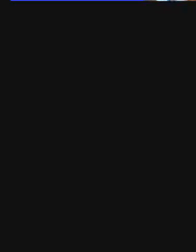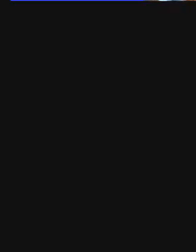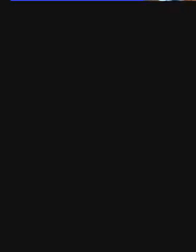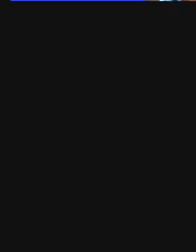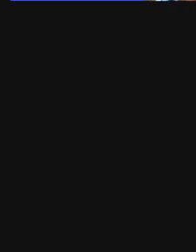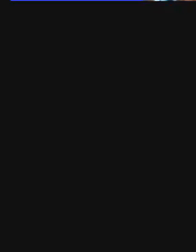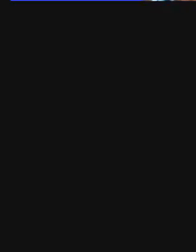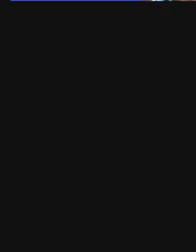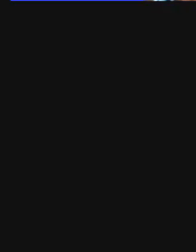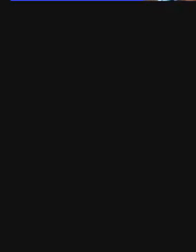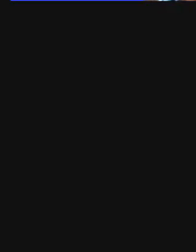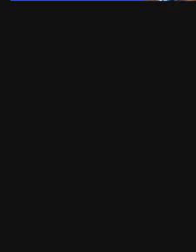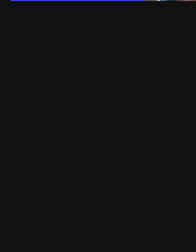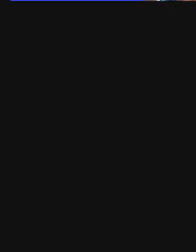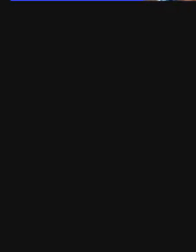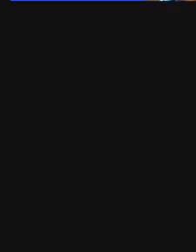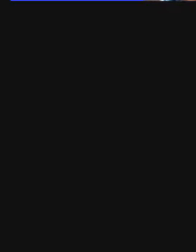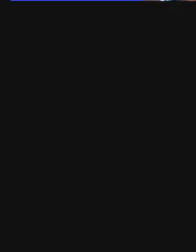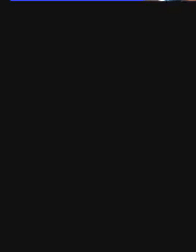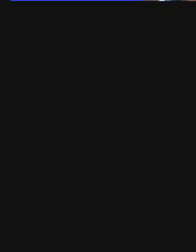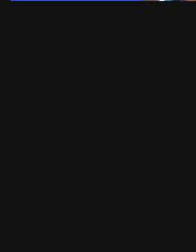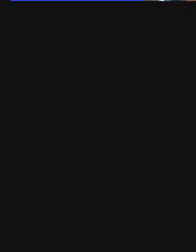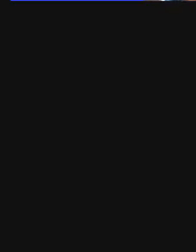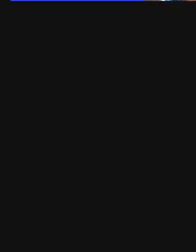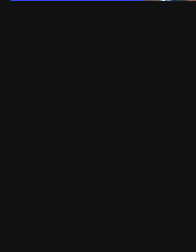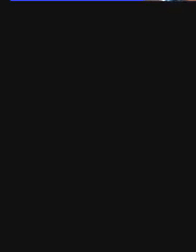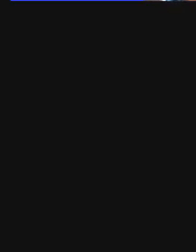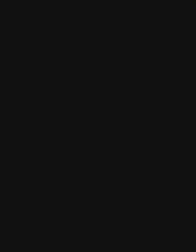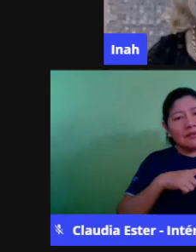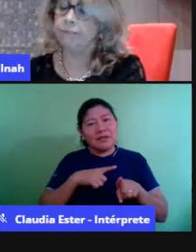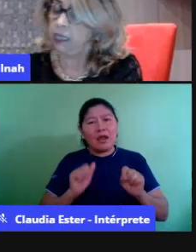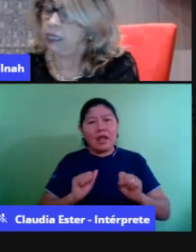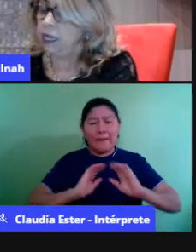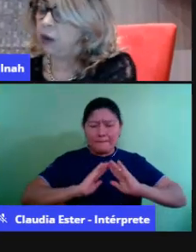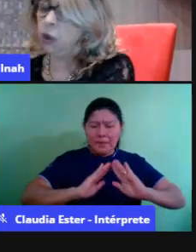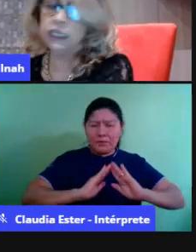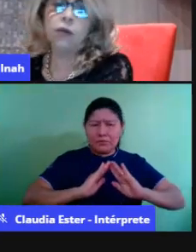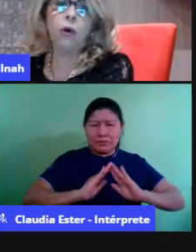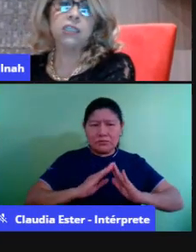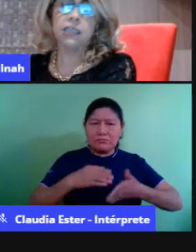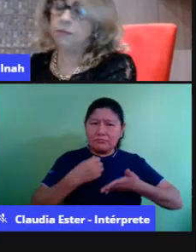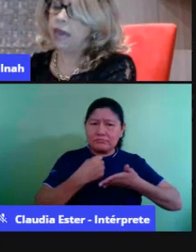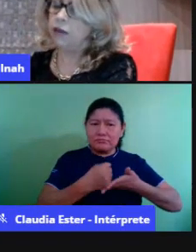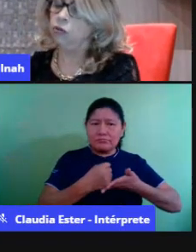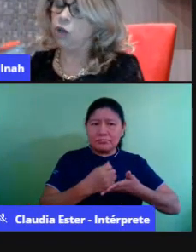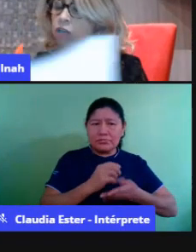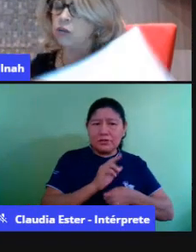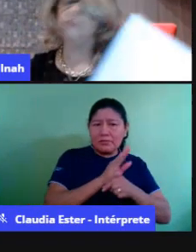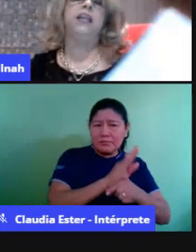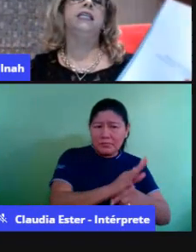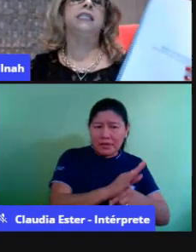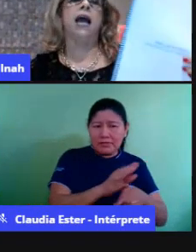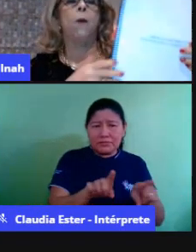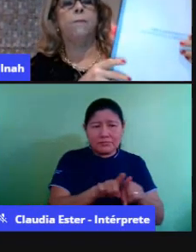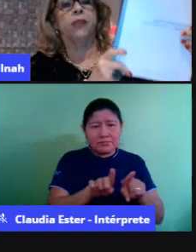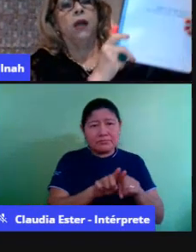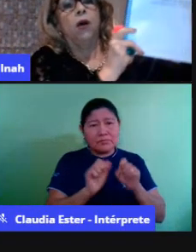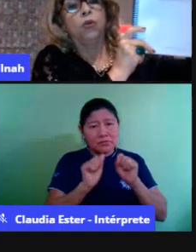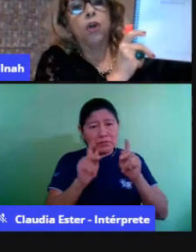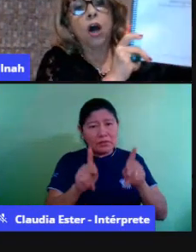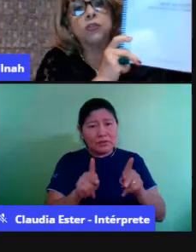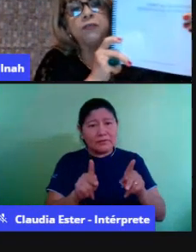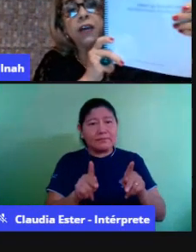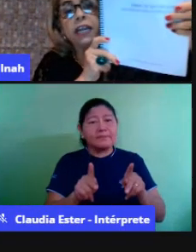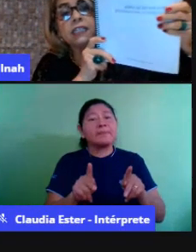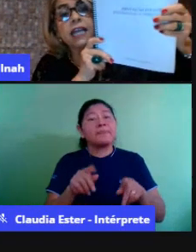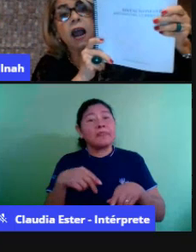material nós temos no setor. Caso vocês precisem, pode procurar a gente lá. Outra coisa também, o nosso referencial.